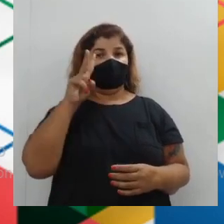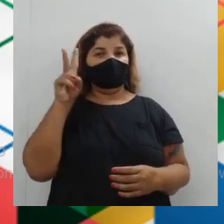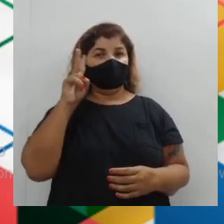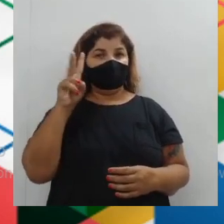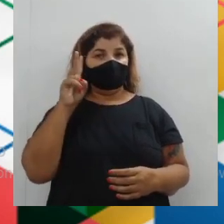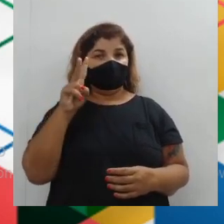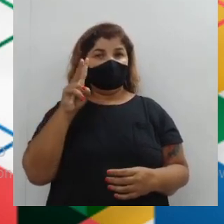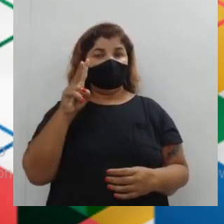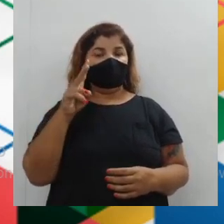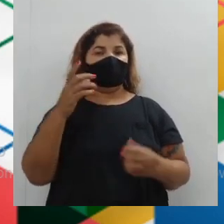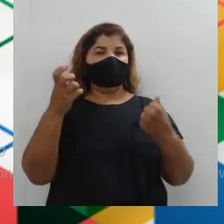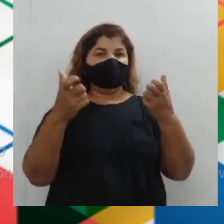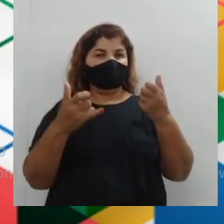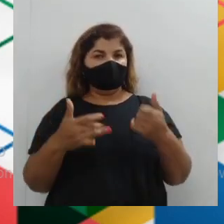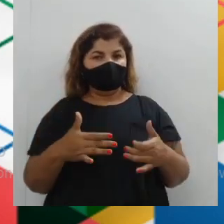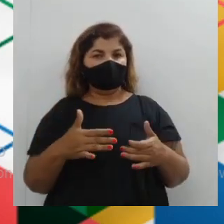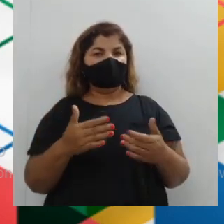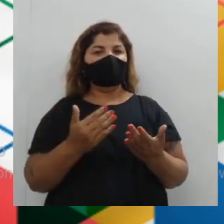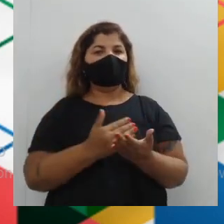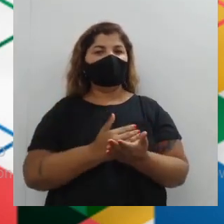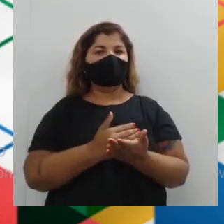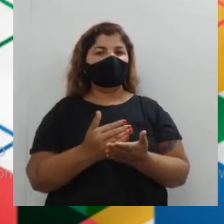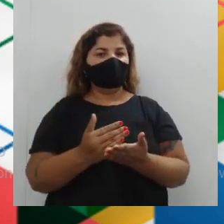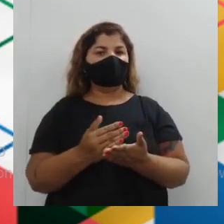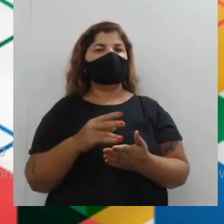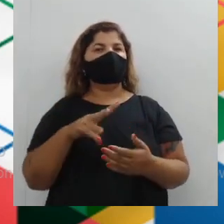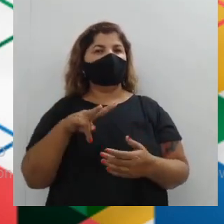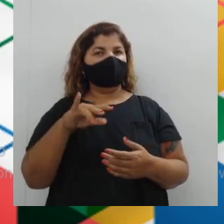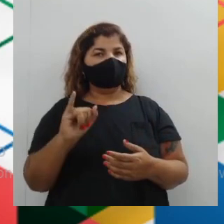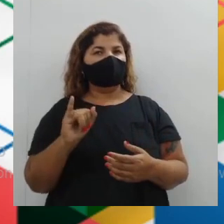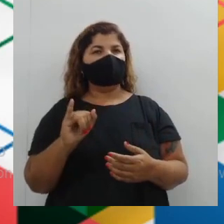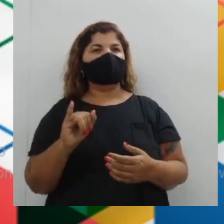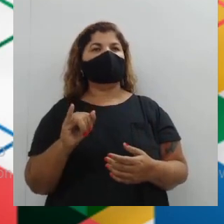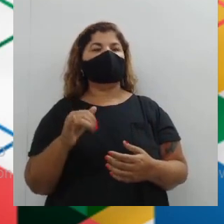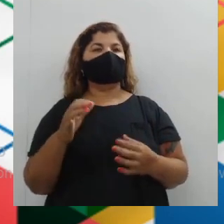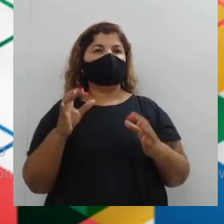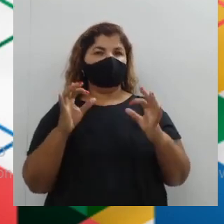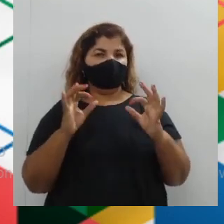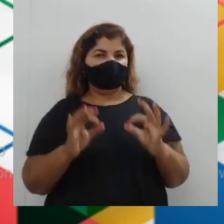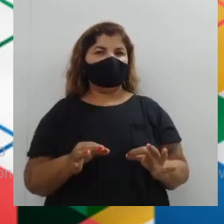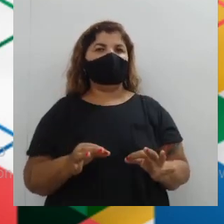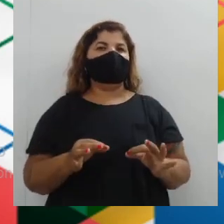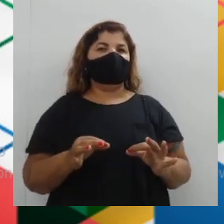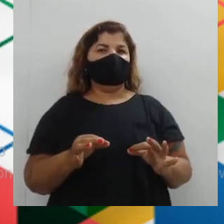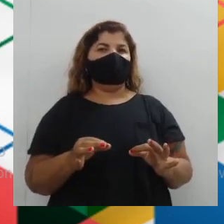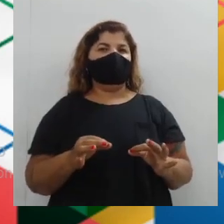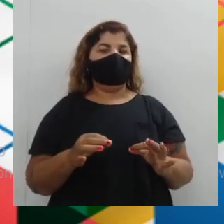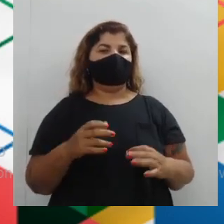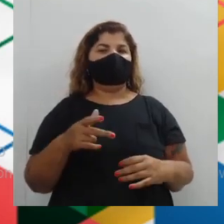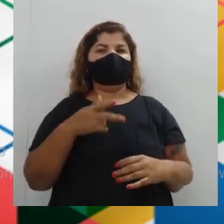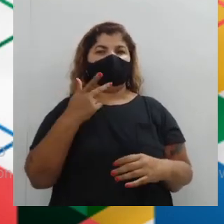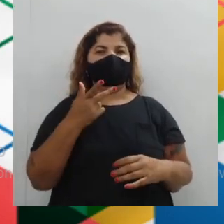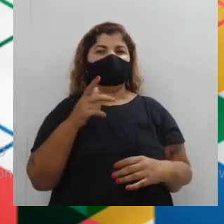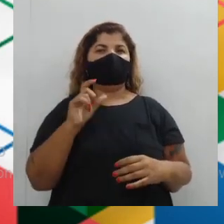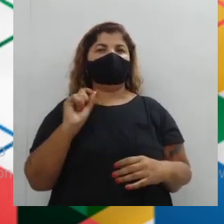eu falei logo no comecinho, vai com certeza dizer